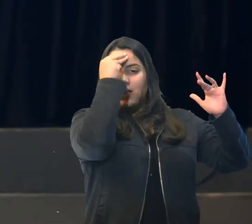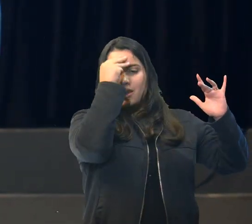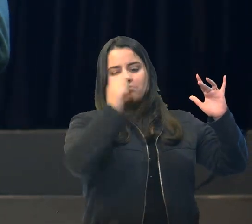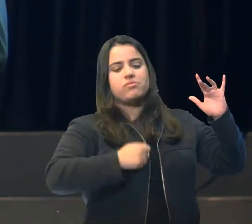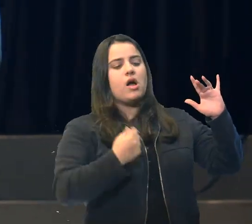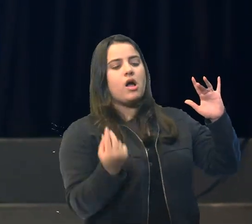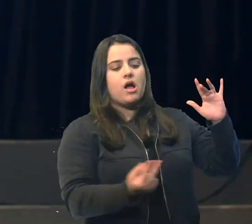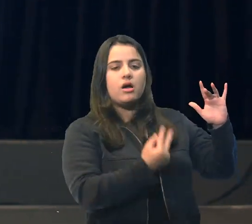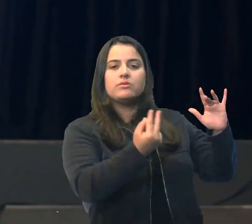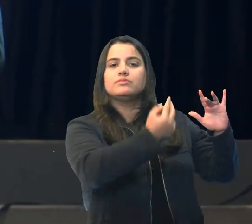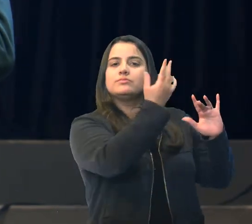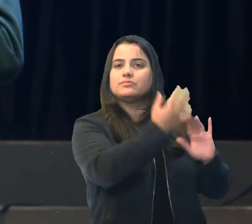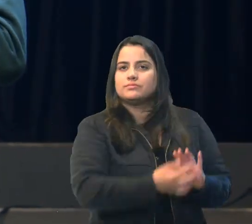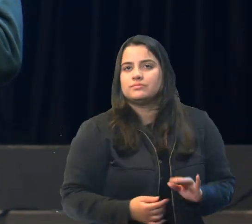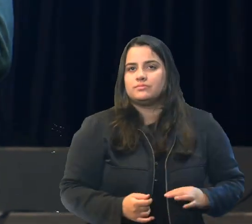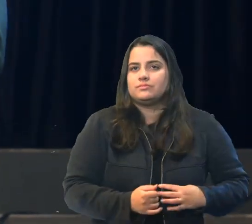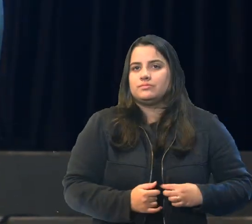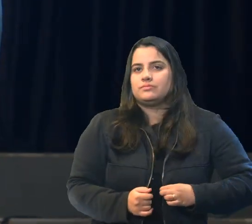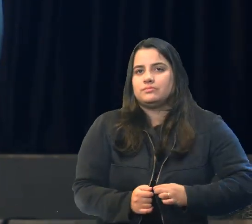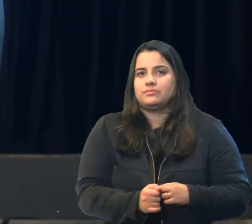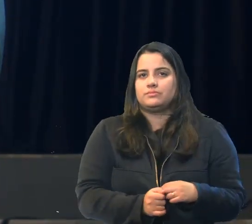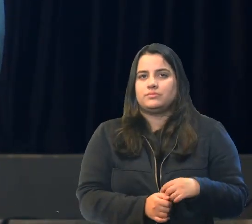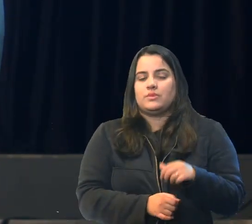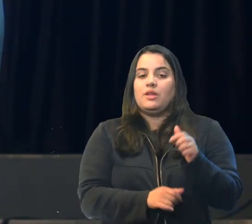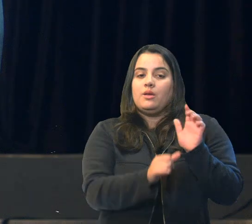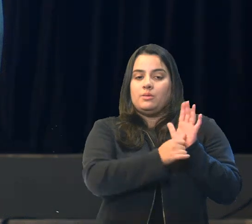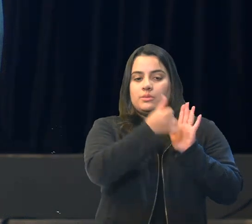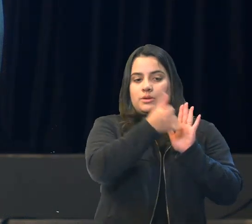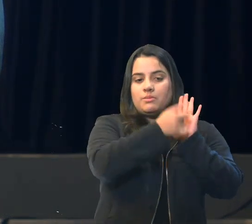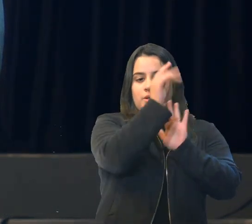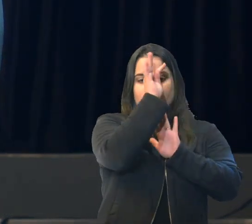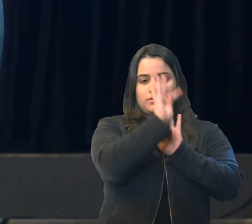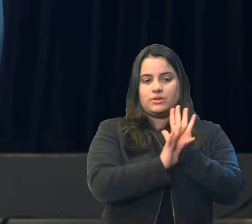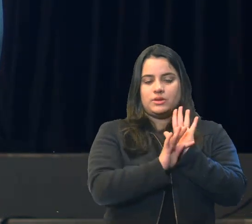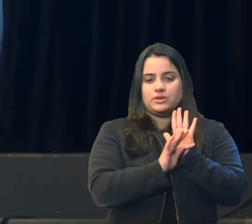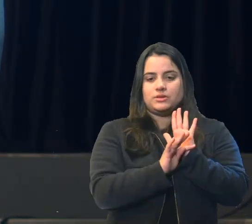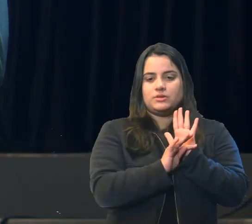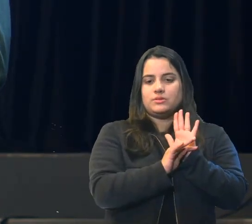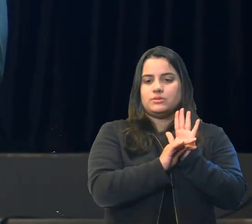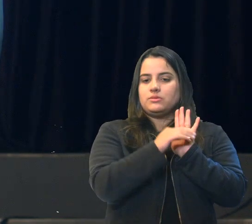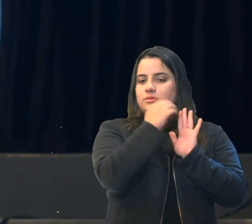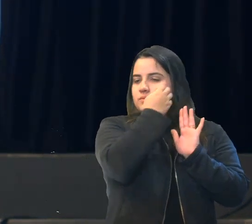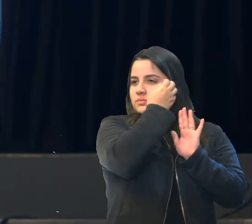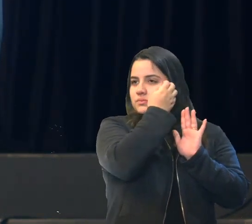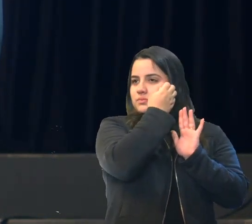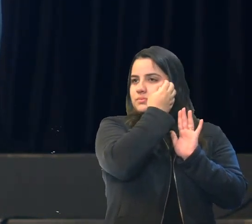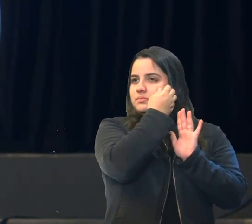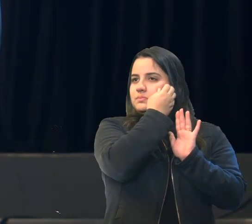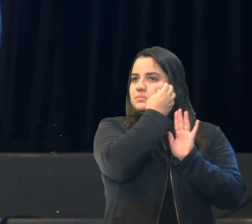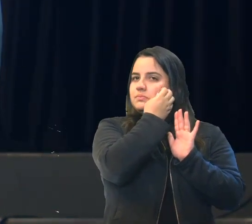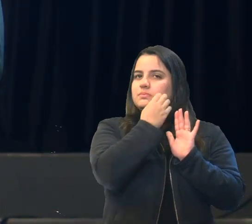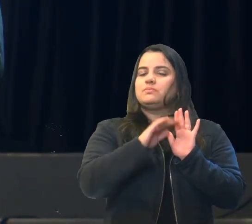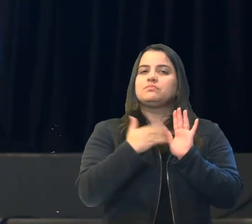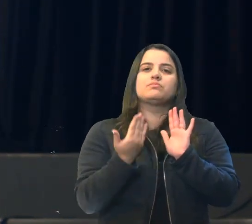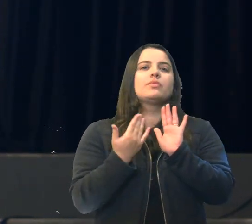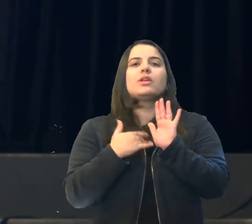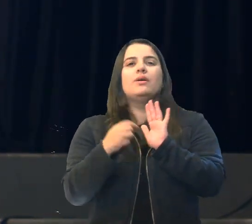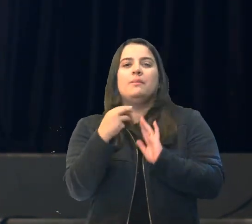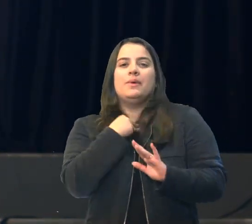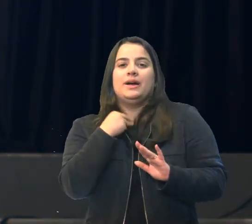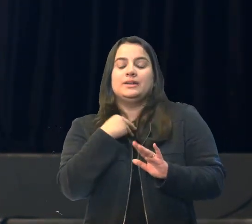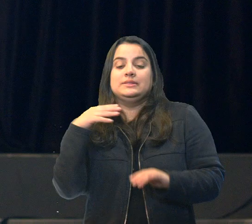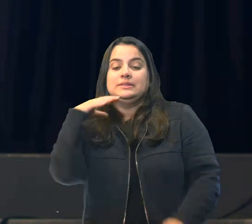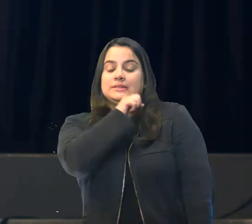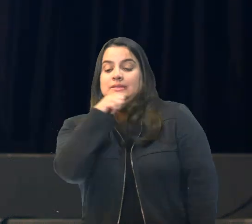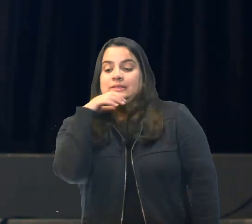No primeiro texto que a Bíblia mostra sobre ela, enquanto a irmã estava no X2, ela parou para escolher a